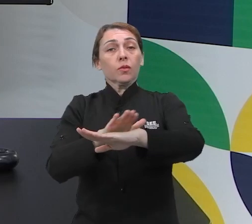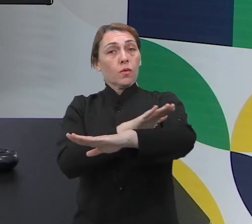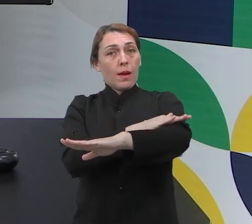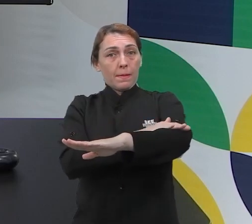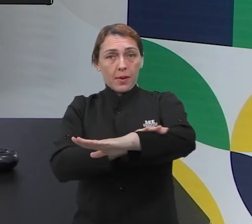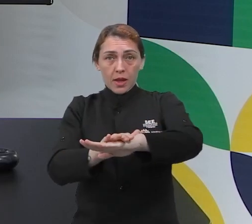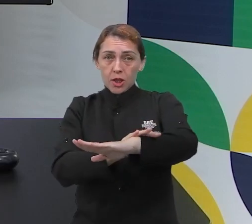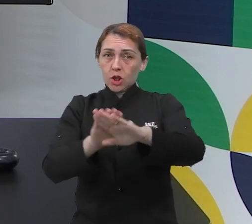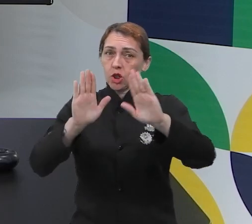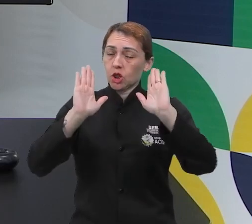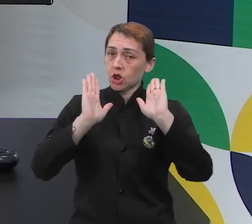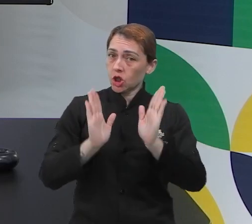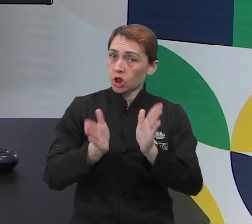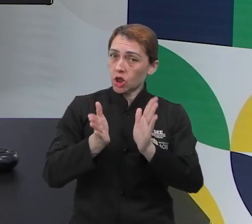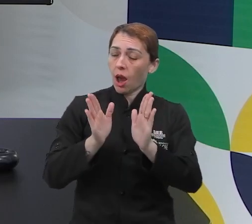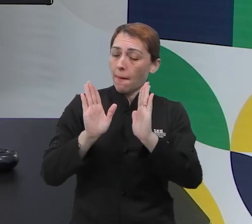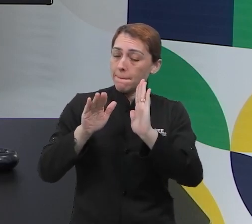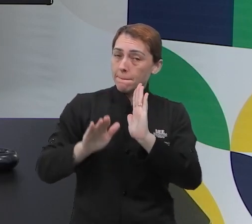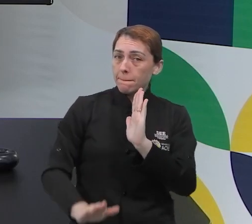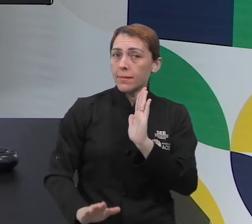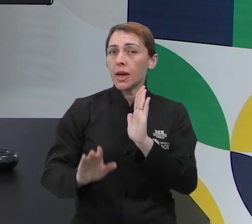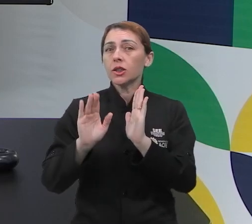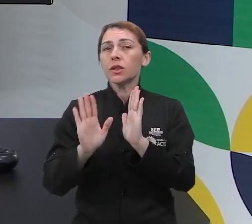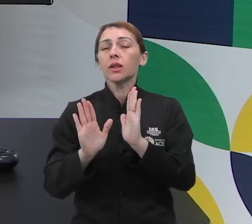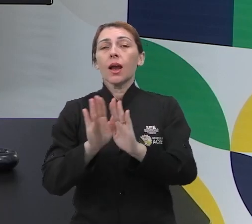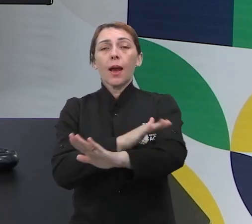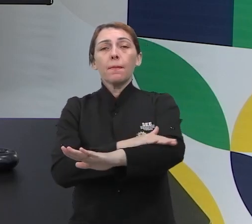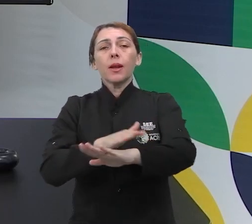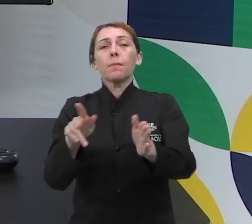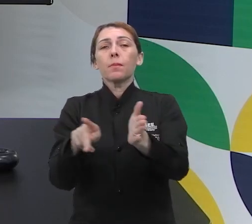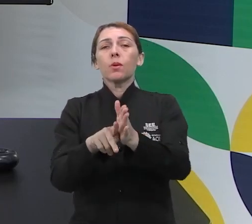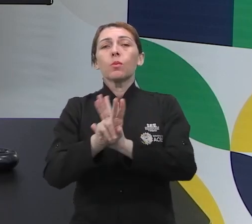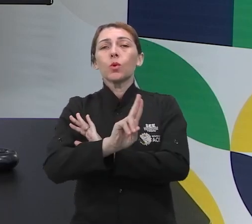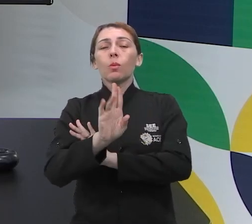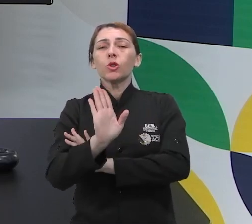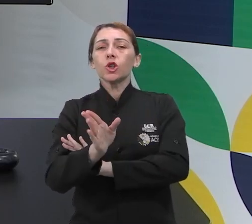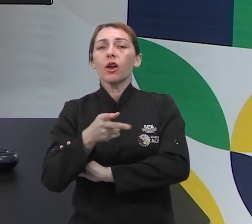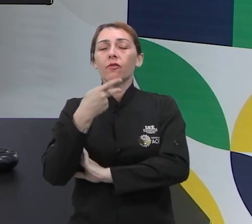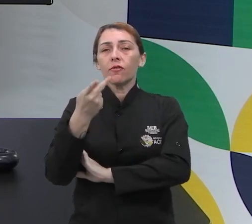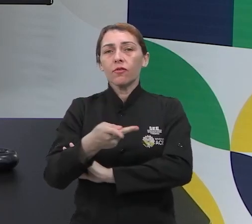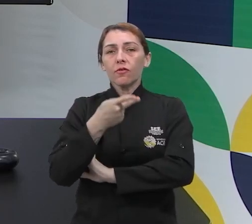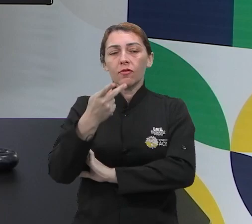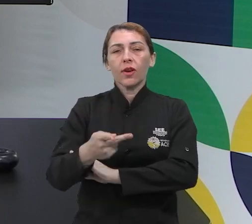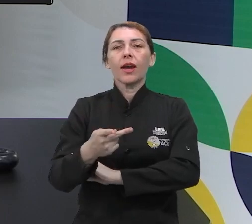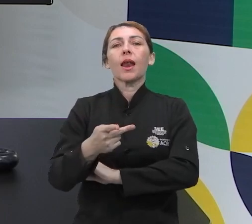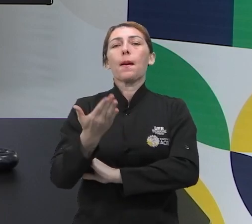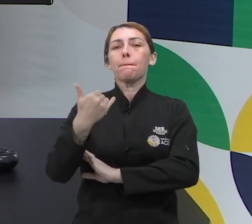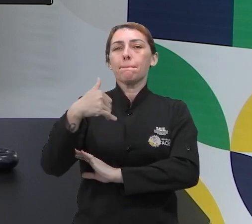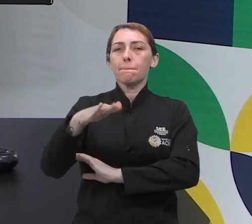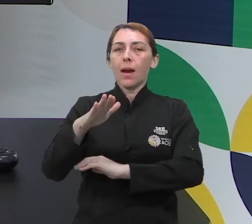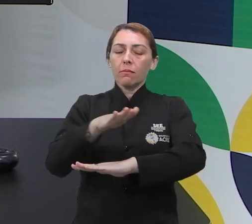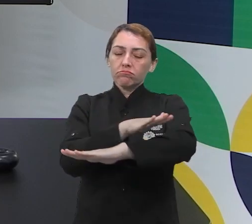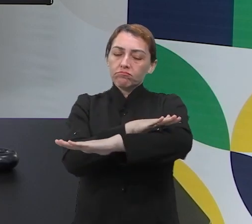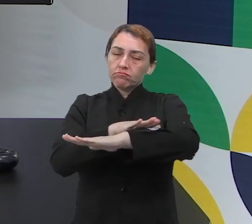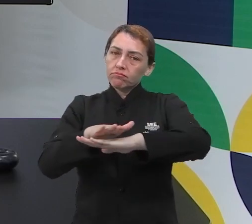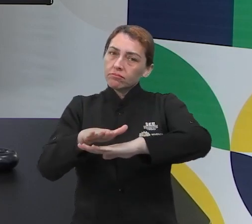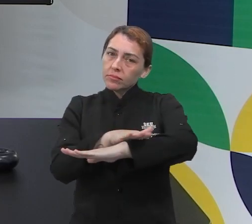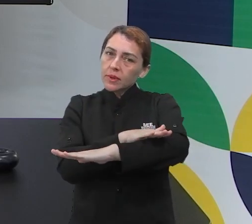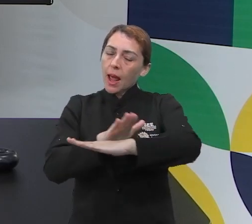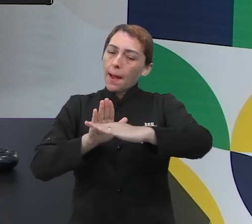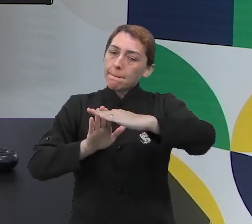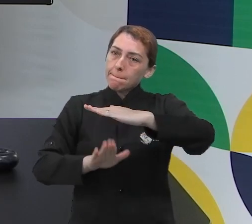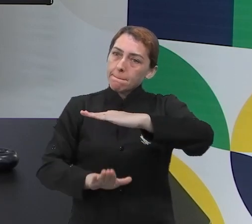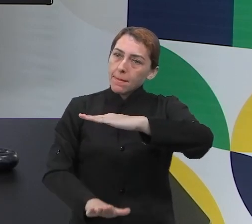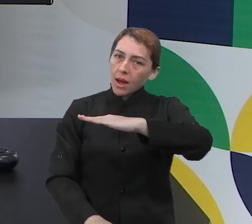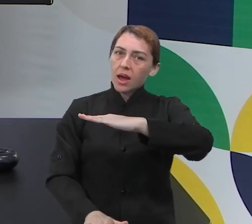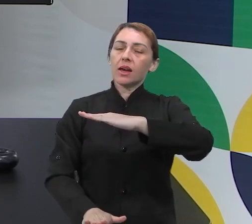vem ali num nível menos elevado. Então, a planície, como o próprio nome já fala, é uma superfície mais plana, está abaixo